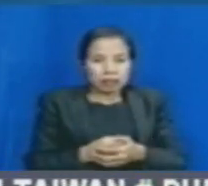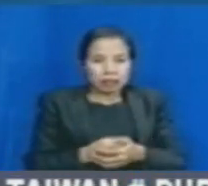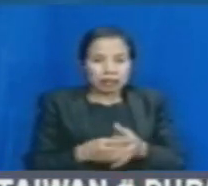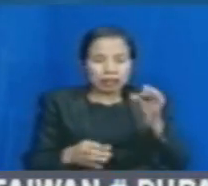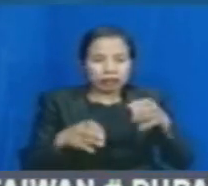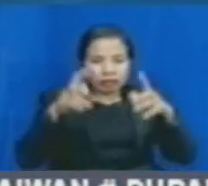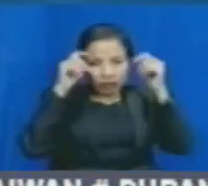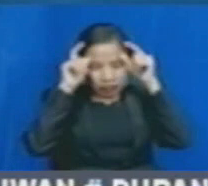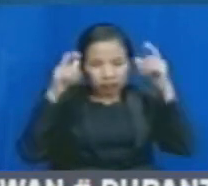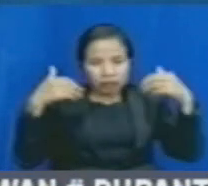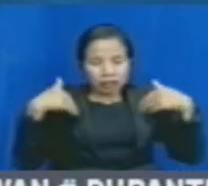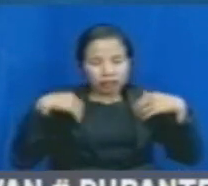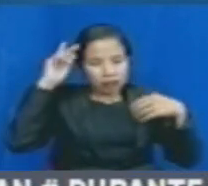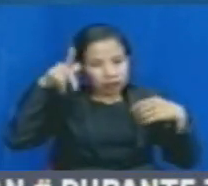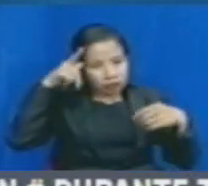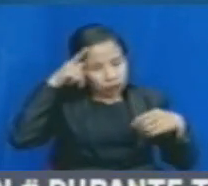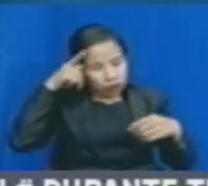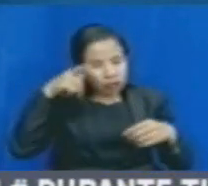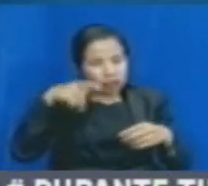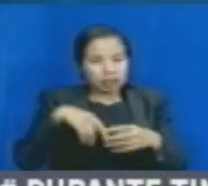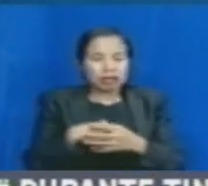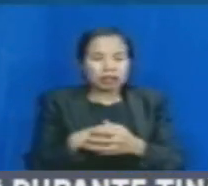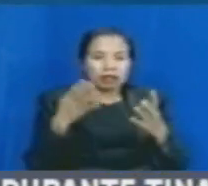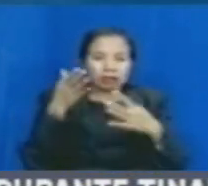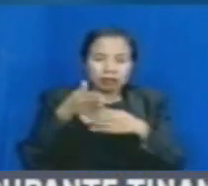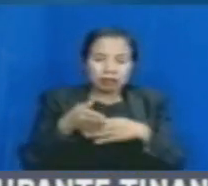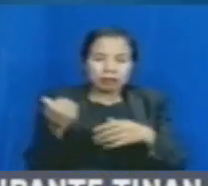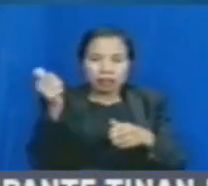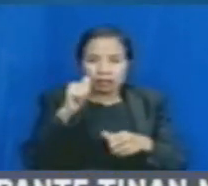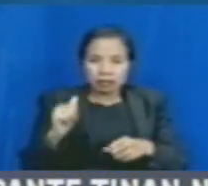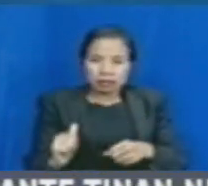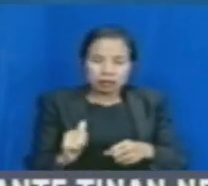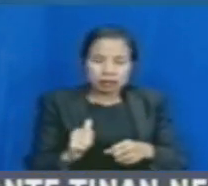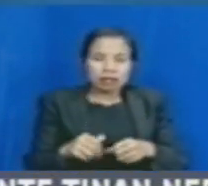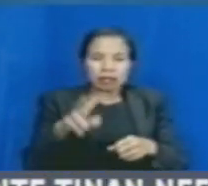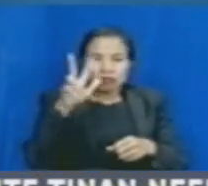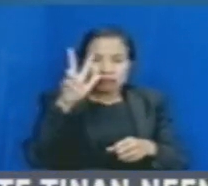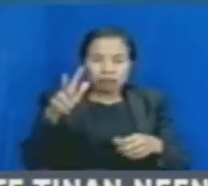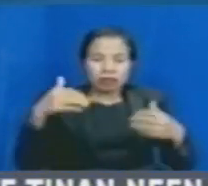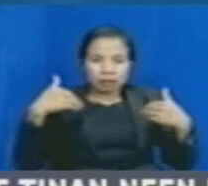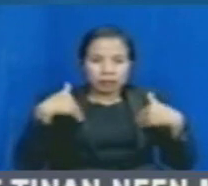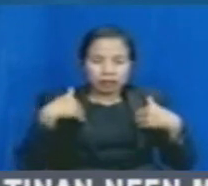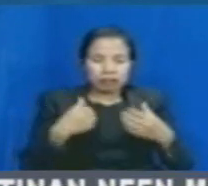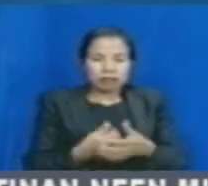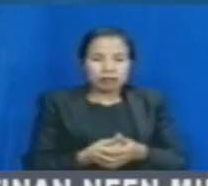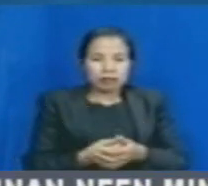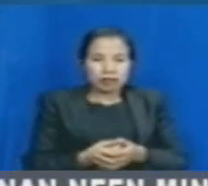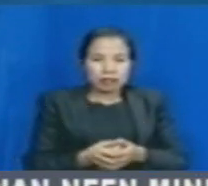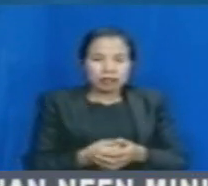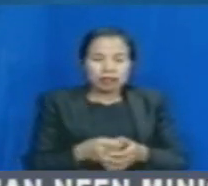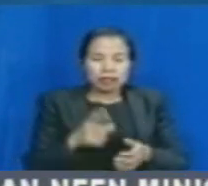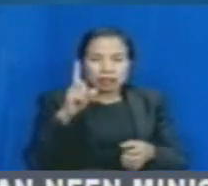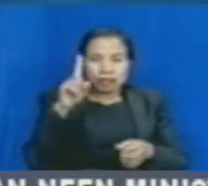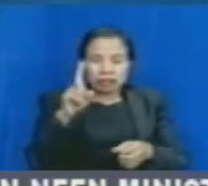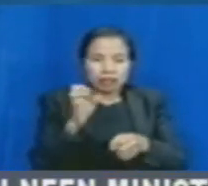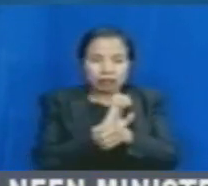ia na política do tama ASEAN, a ASEAN nem os pilares tolo e nebe ia entre pilar tolo e de pilar economia.